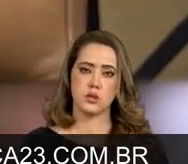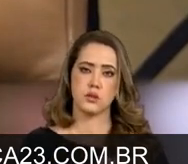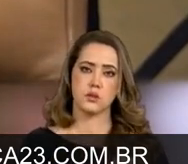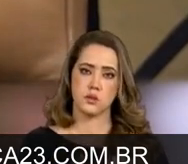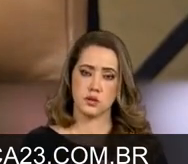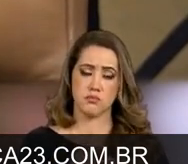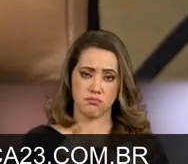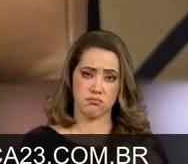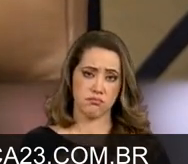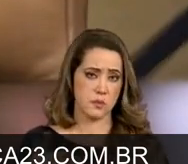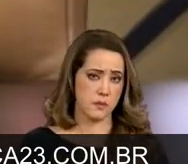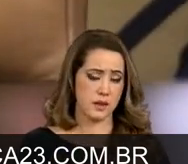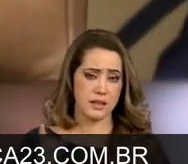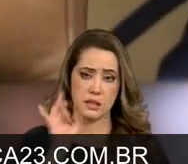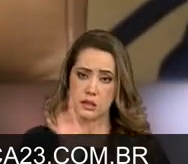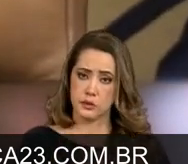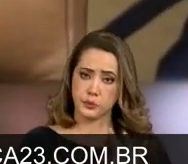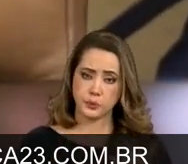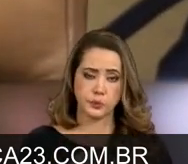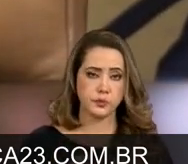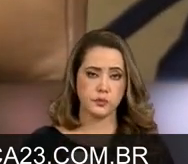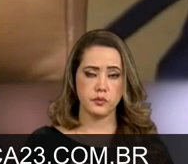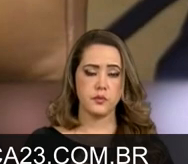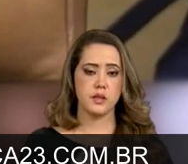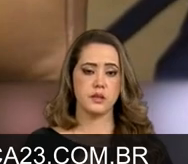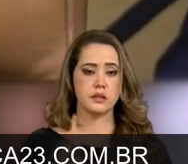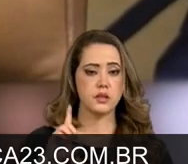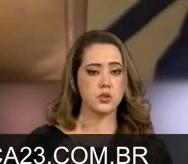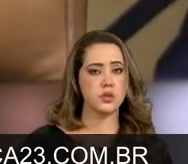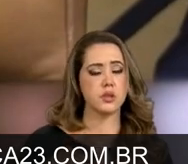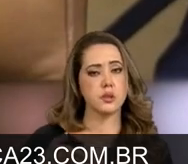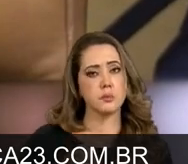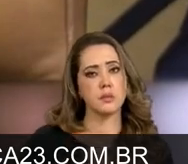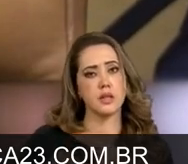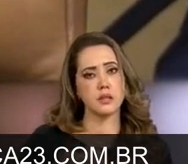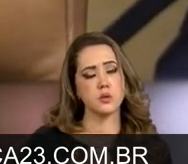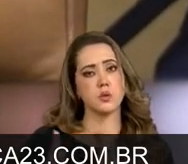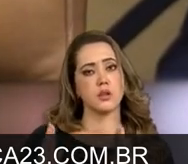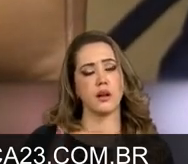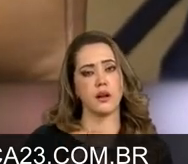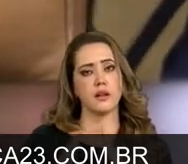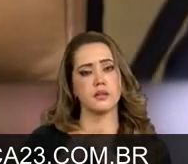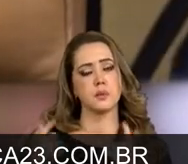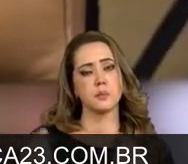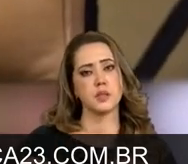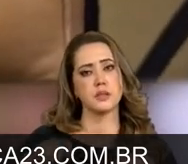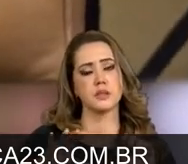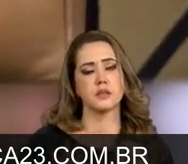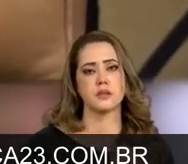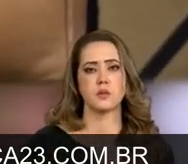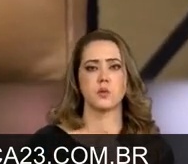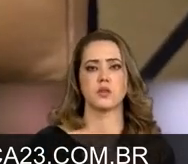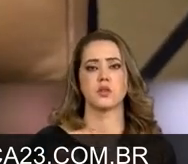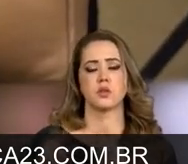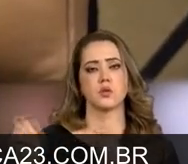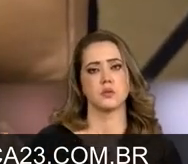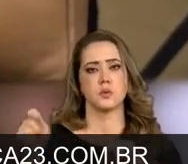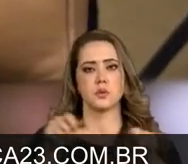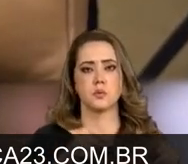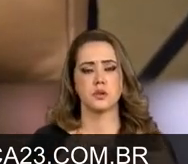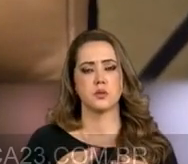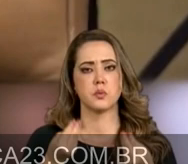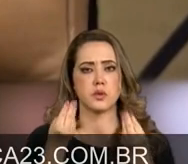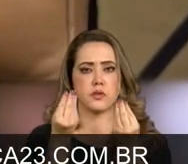do devedor, especialmente quando se trata do direito fundamental social à moradia, deve assegurar todos os meios